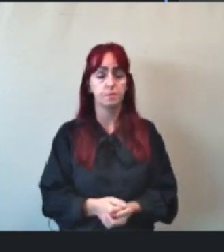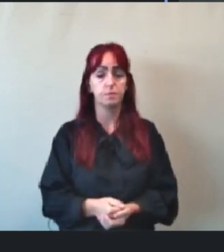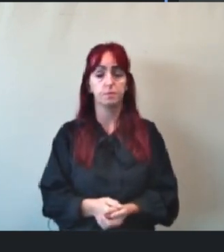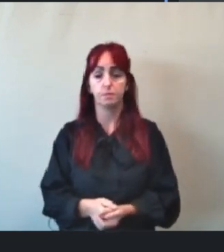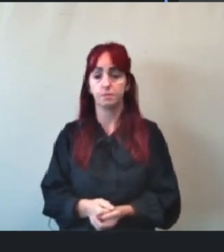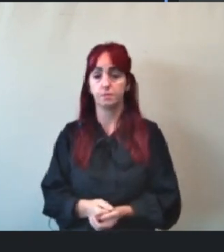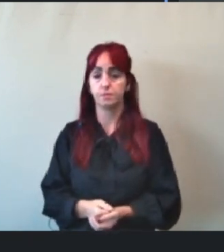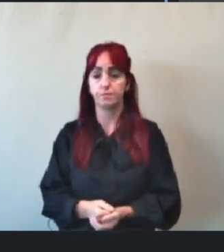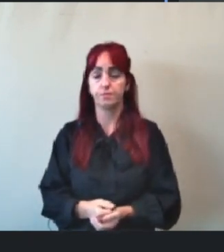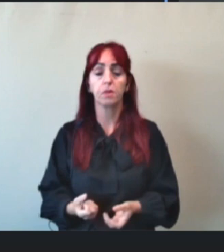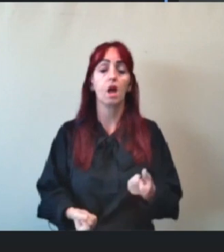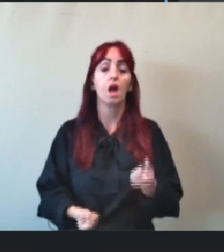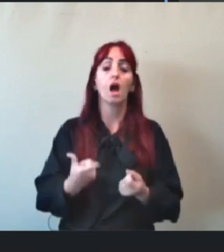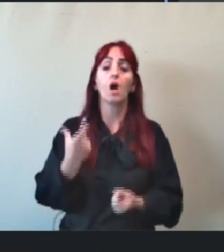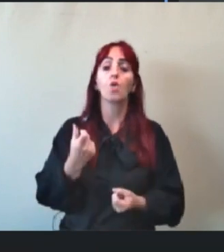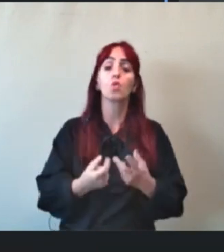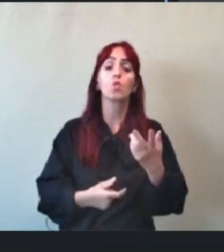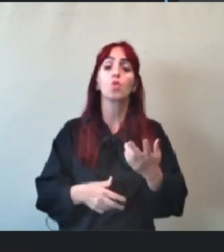alguns aspectos, tipo,